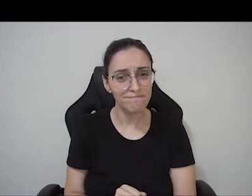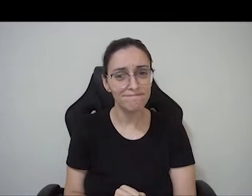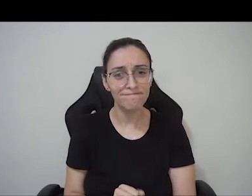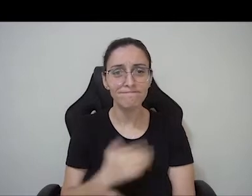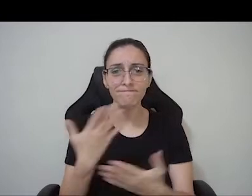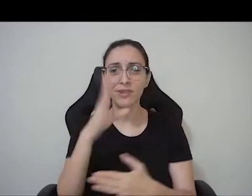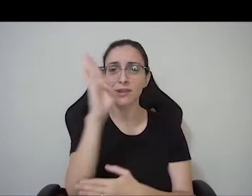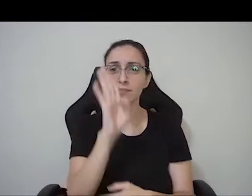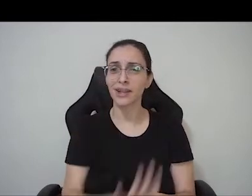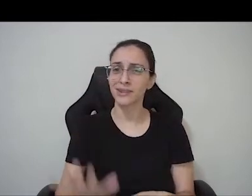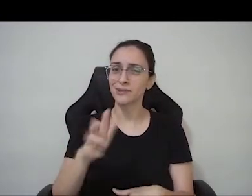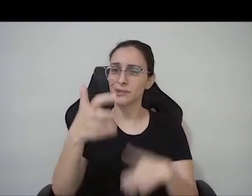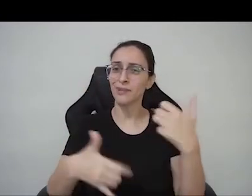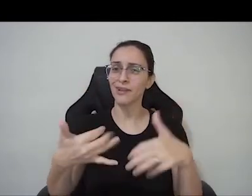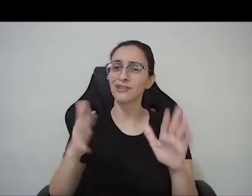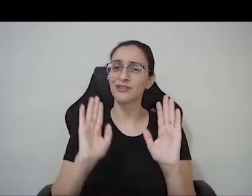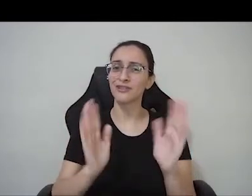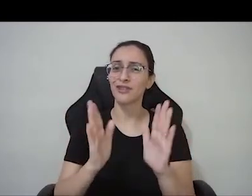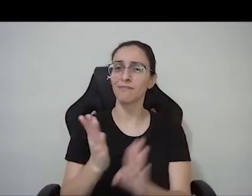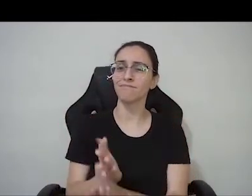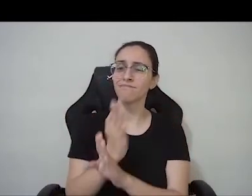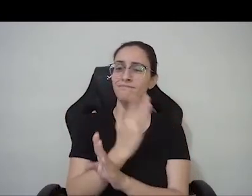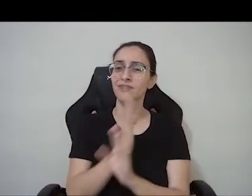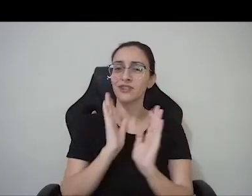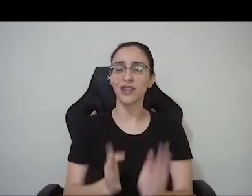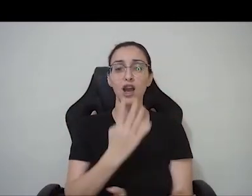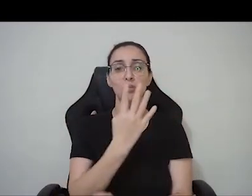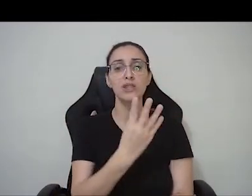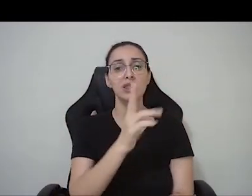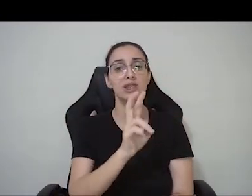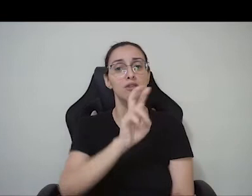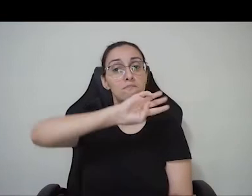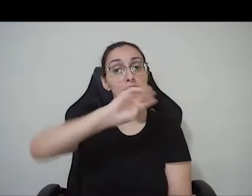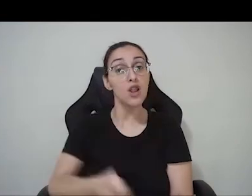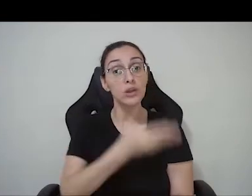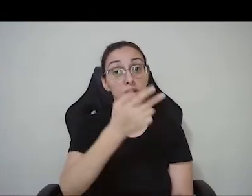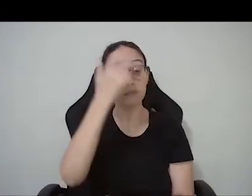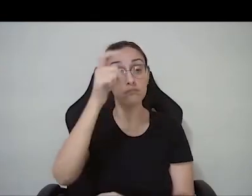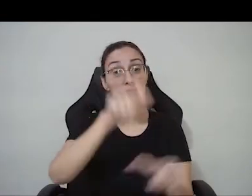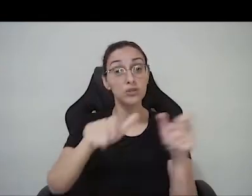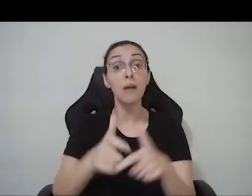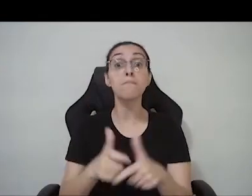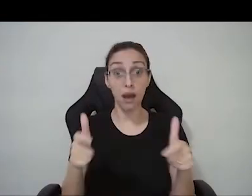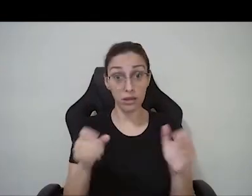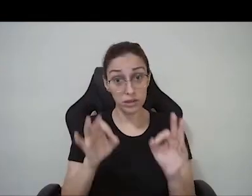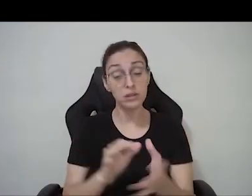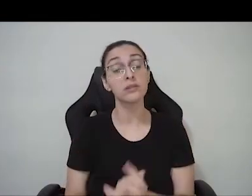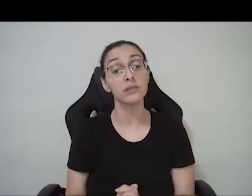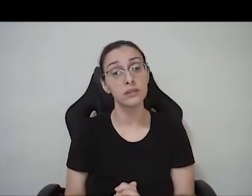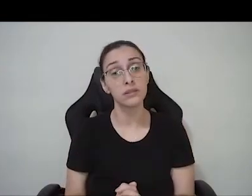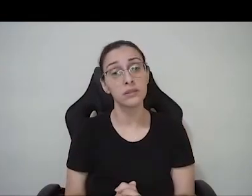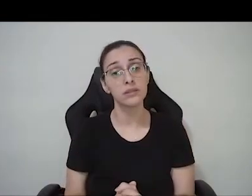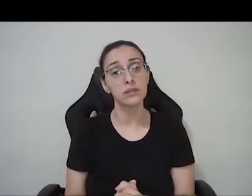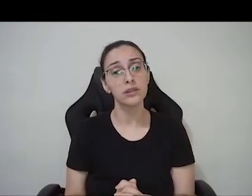No Brasil, como eu já mencionei antes, nós somos 45 milhões, um pouco mais de 45 milhões. E